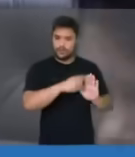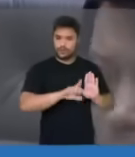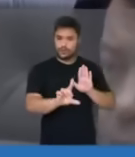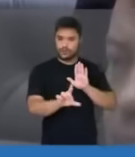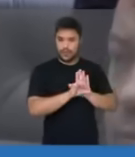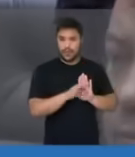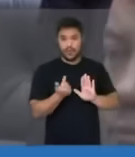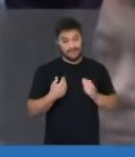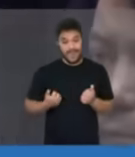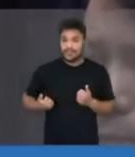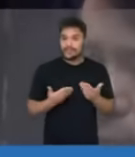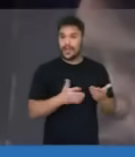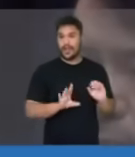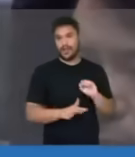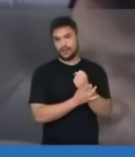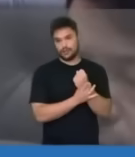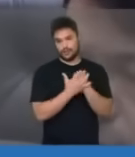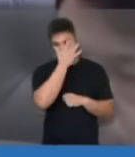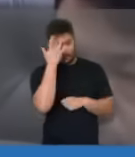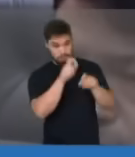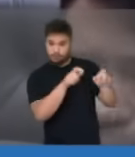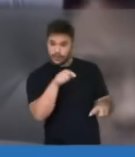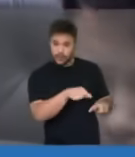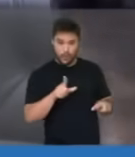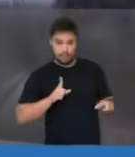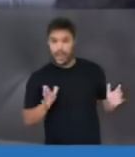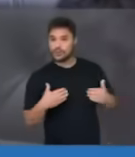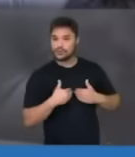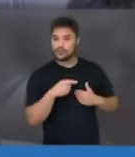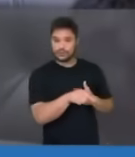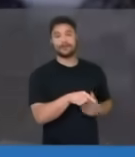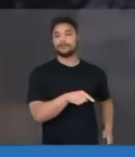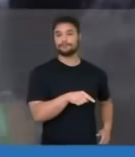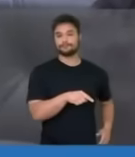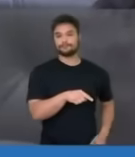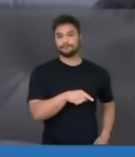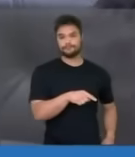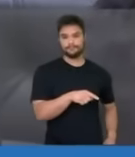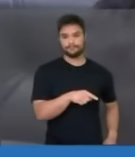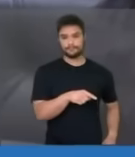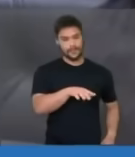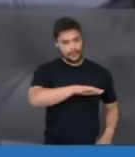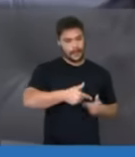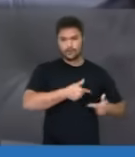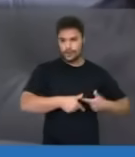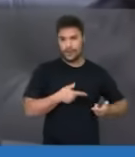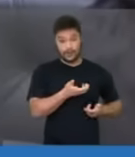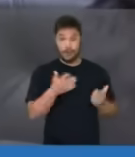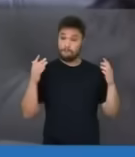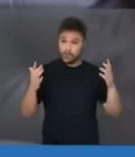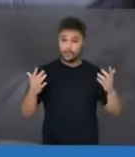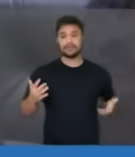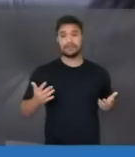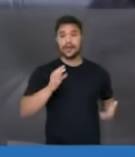inserir a garantia daqueles que têm e sofrem do espectro autista, do transtorno do espectro autista, ao mercado de trabalho, quero aqui parabenizar a